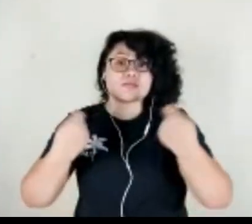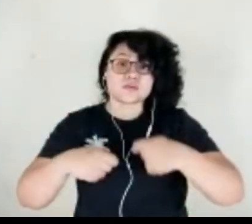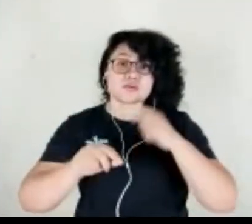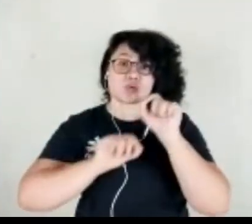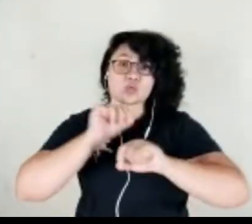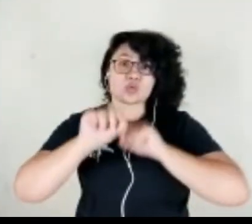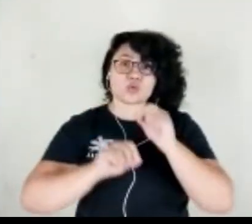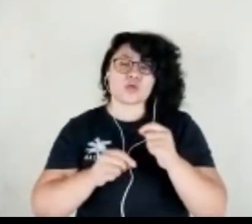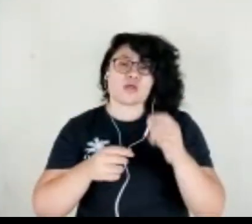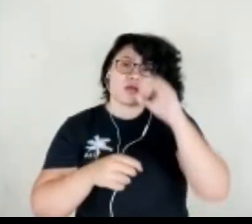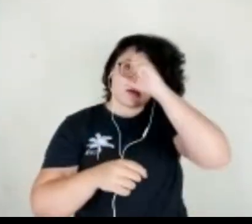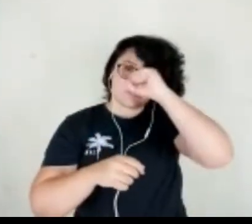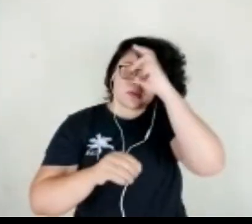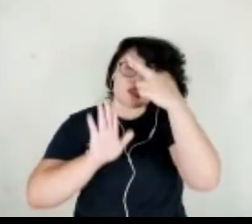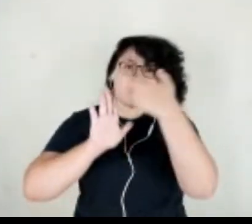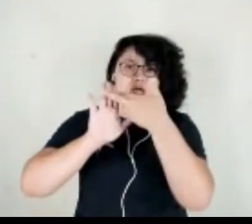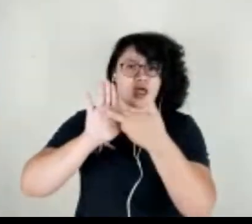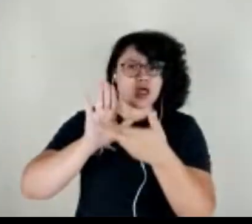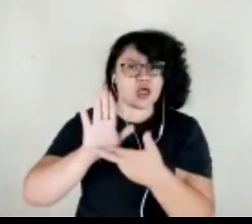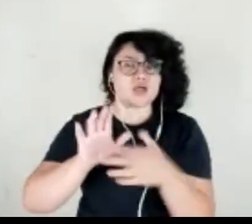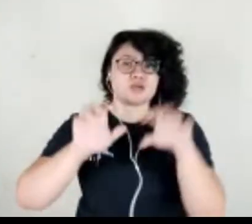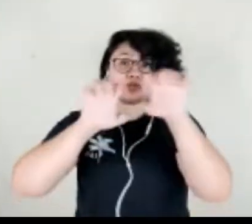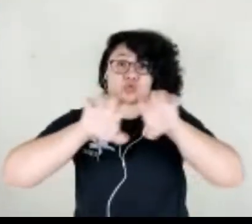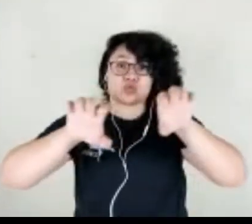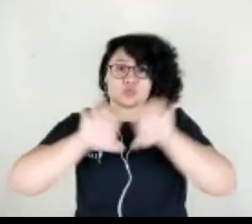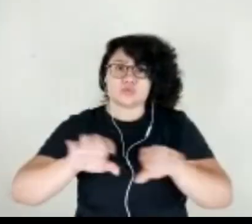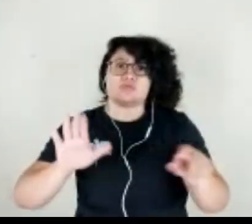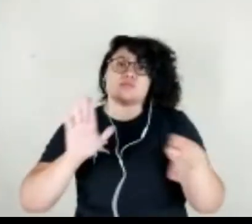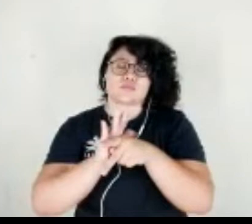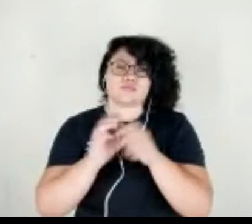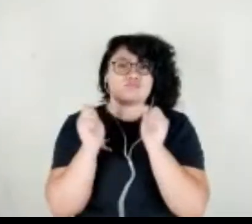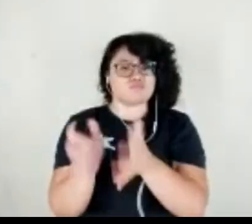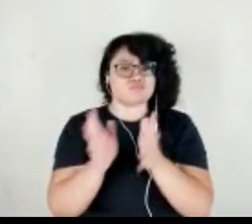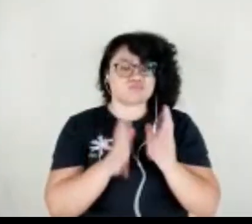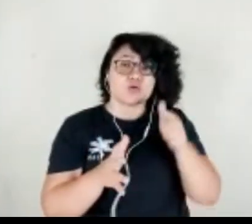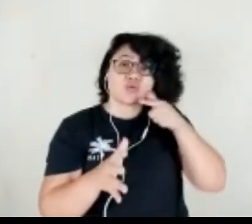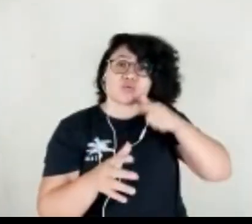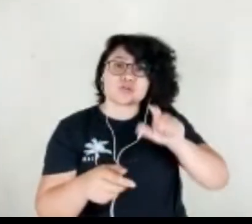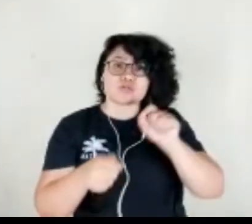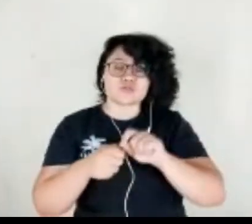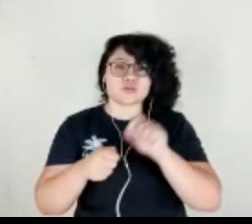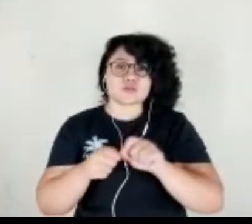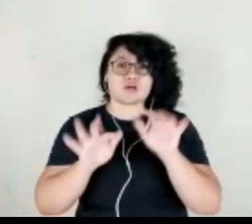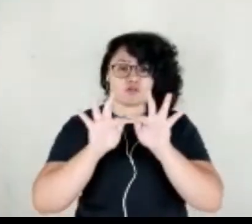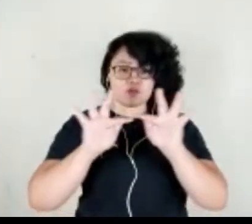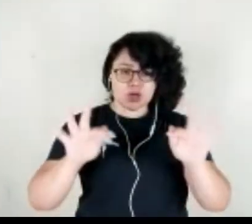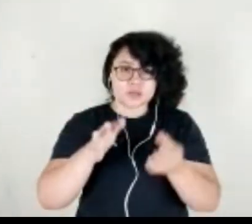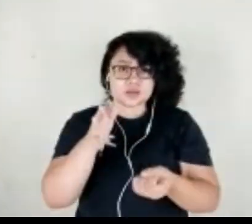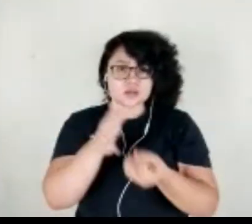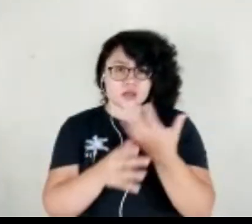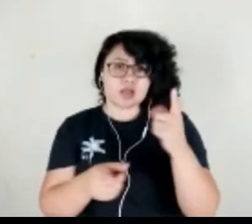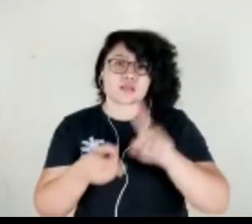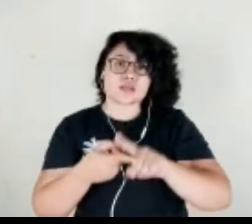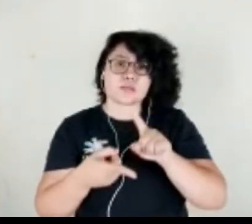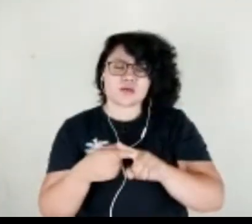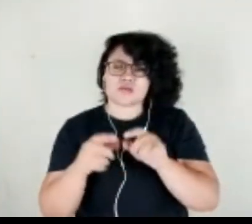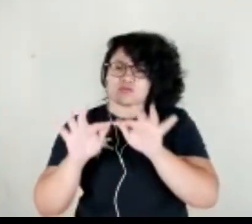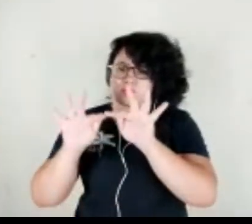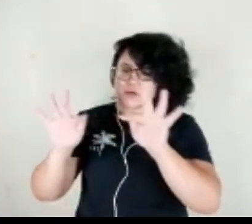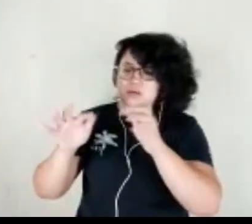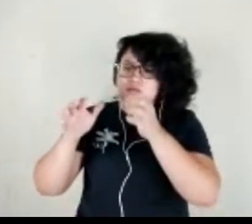gente precisa aprender algumas regras, algumas estruturas para a gente começar a formar frases, das frases